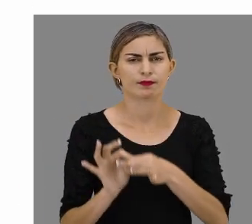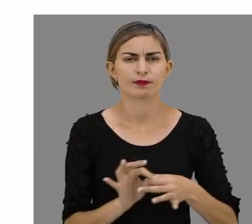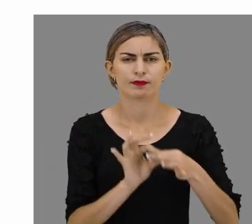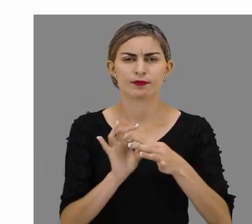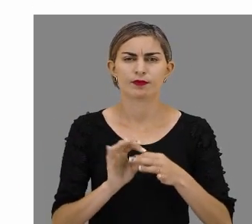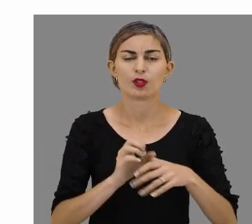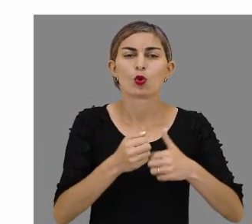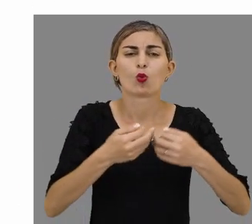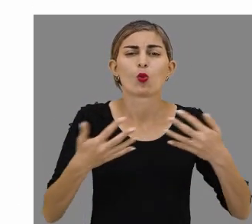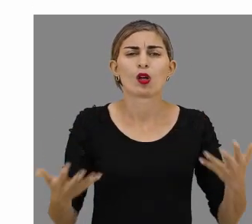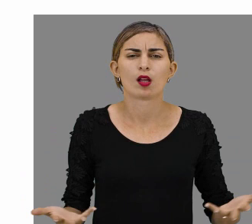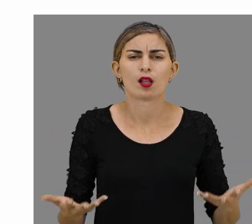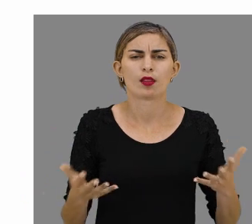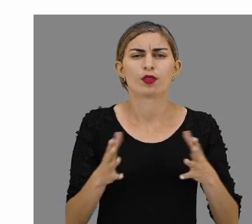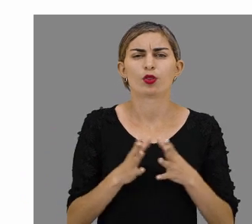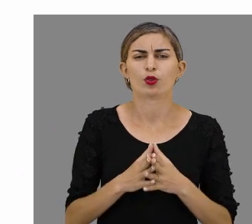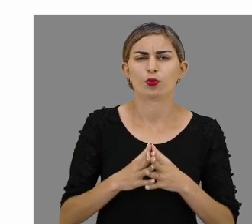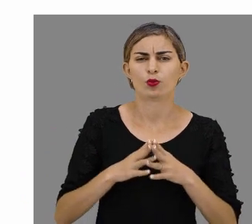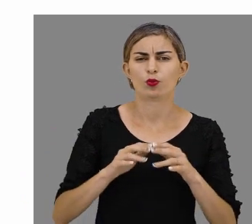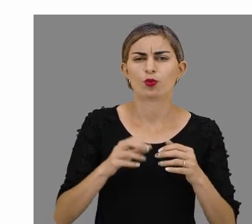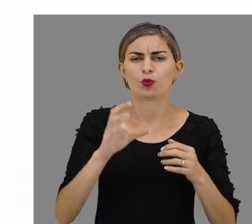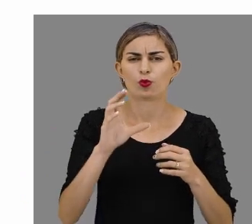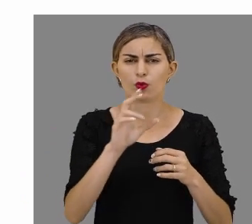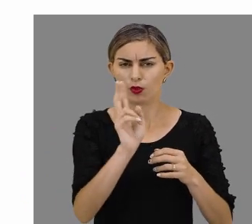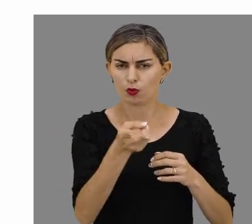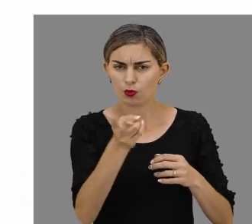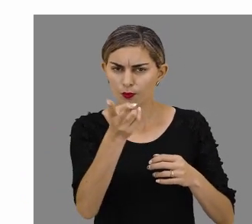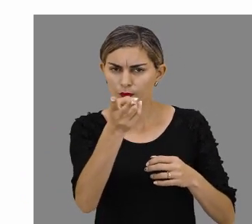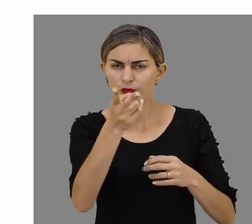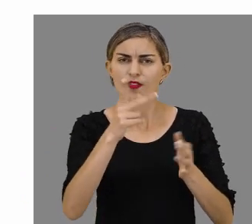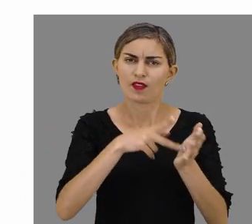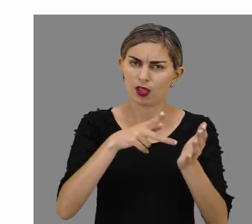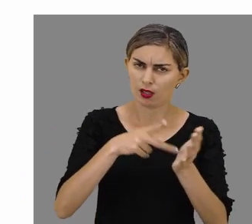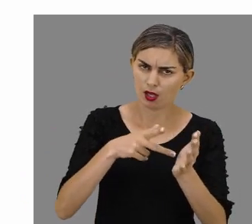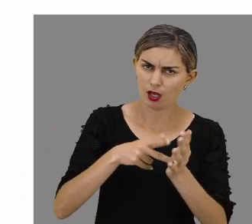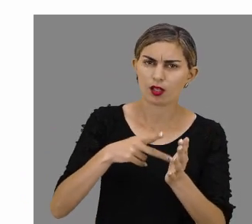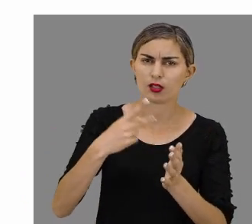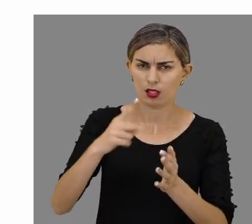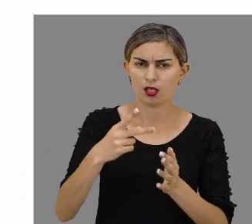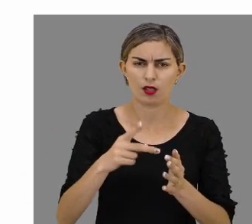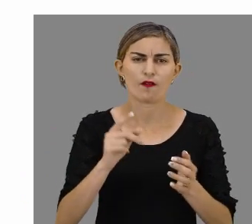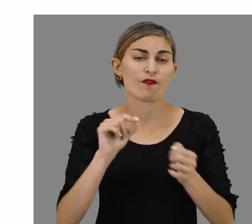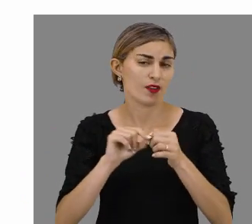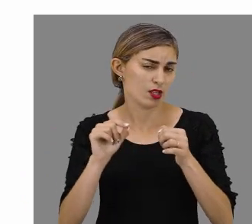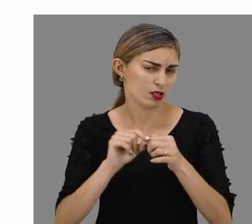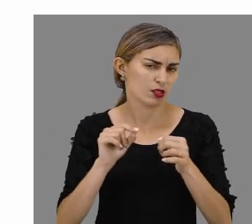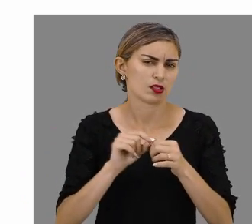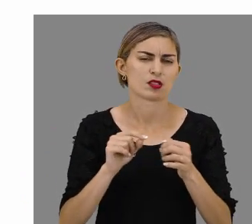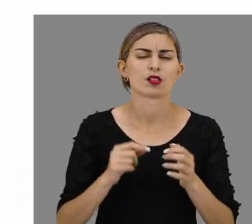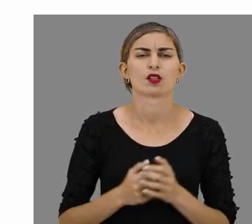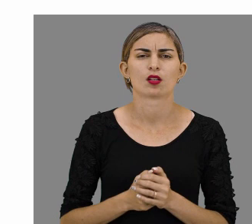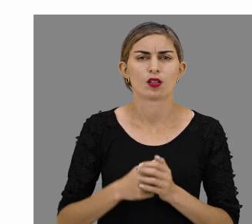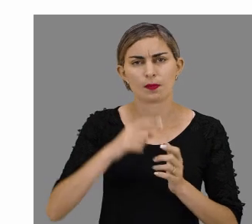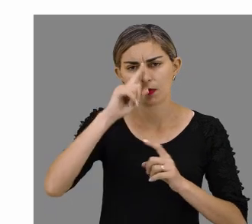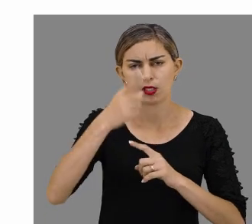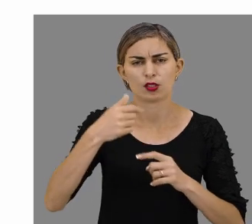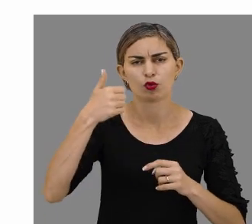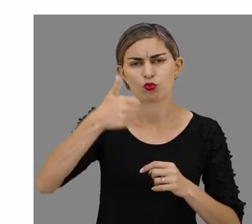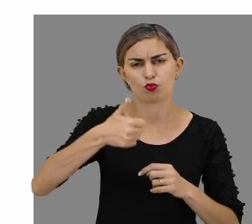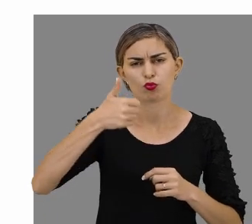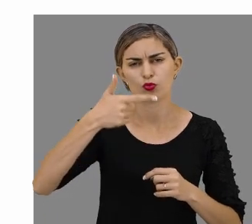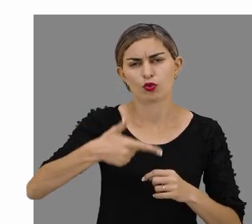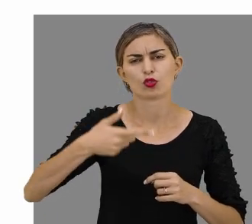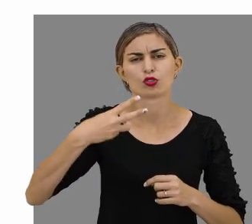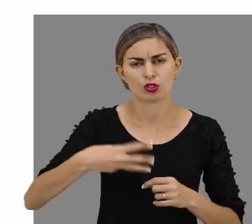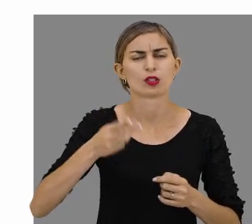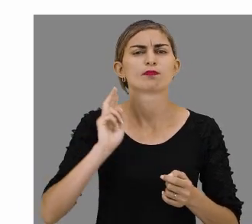o enquanto essa determinada condição for verdadeira, faça comando 1,